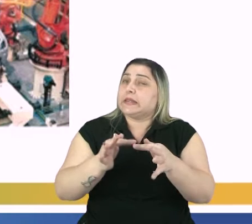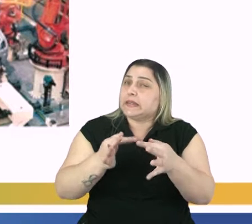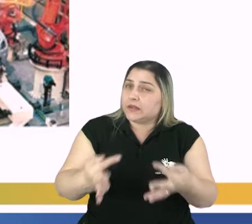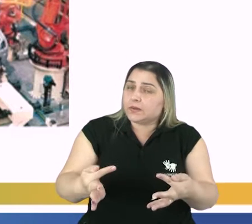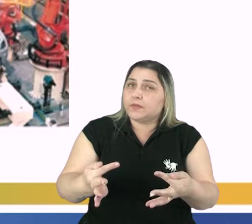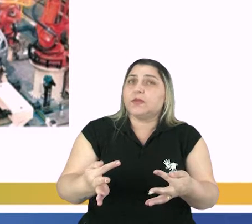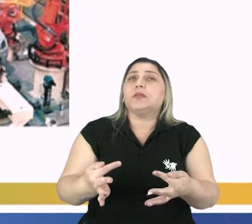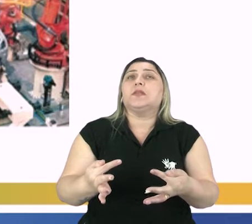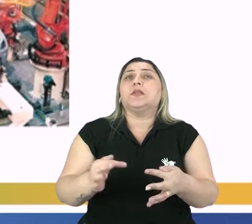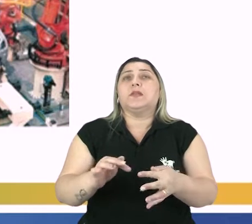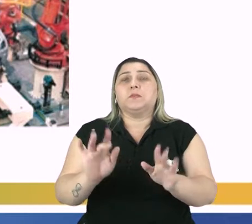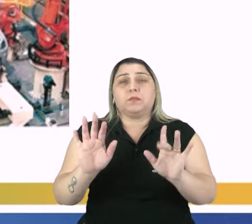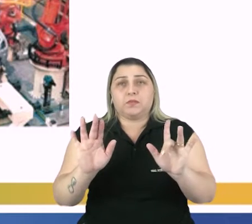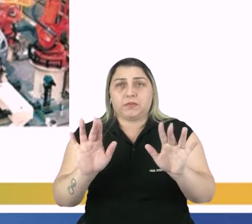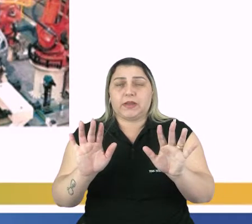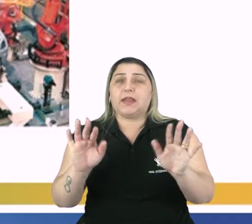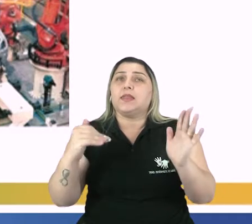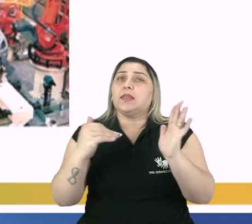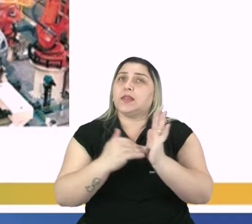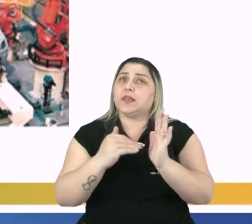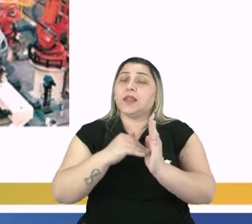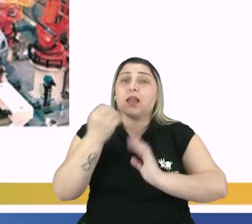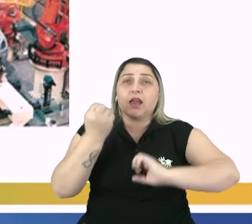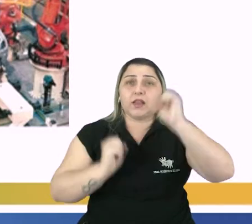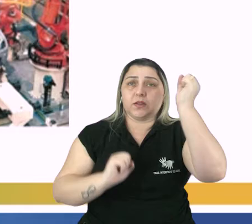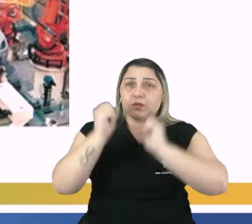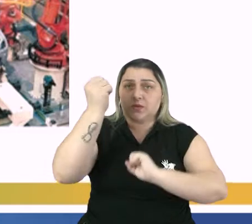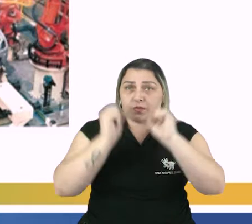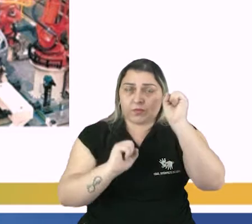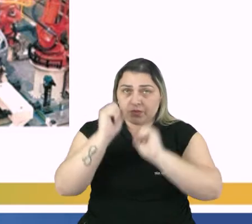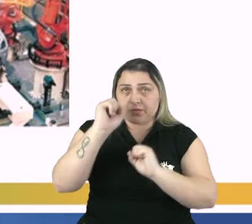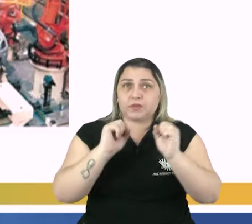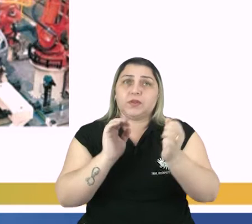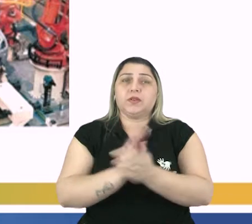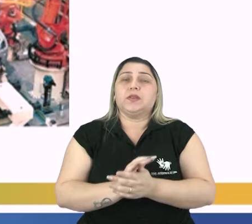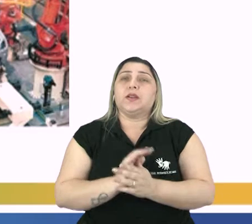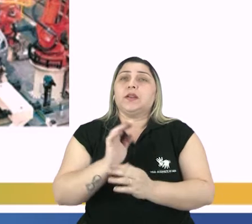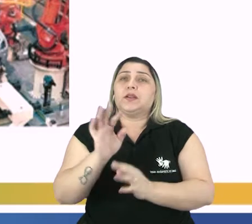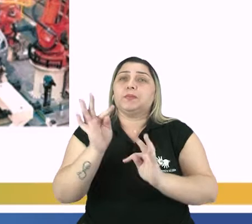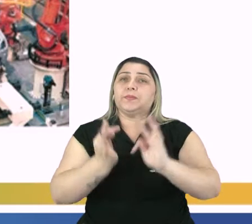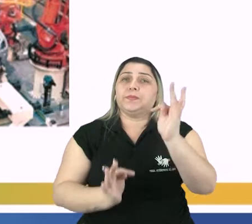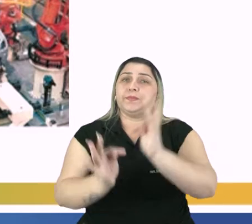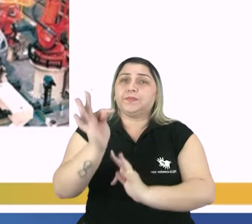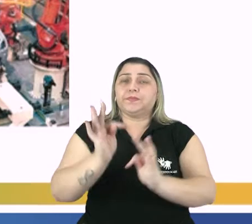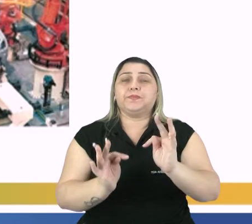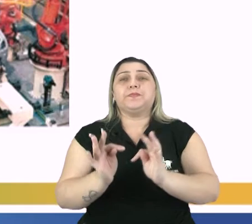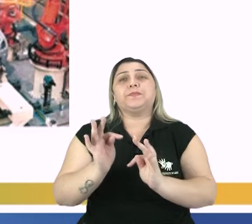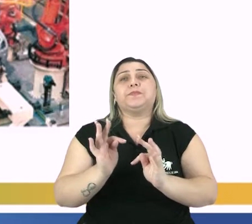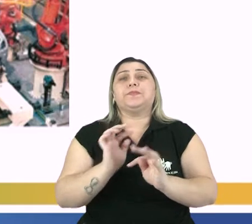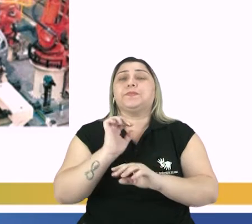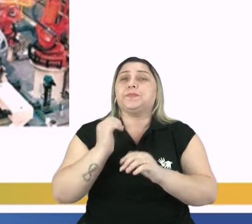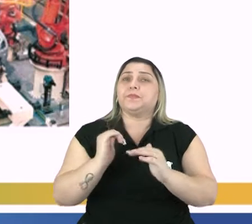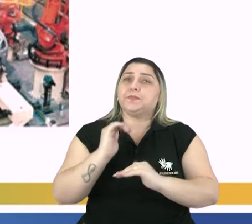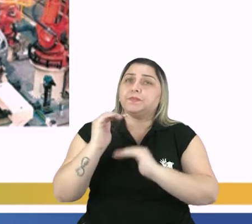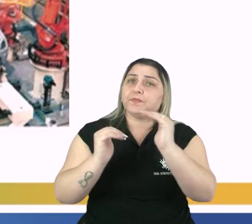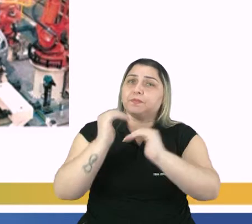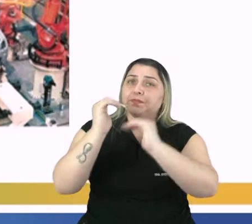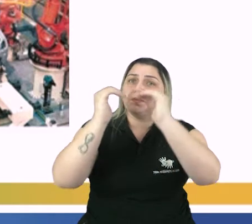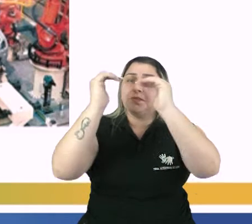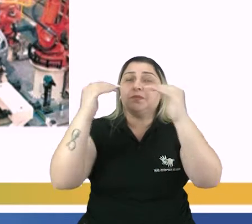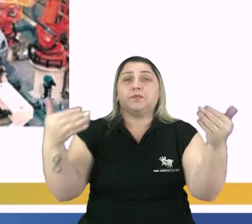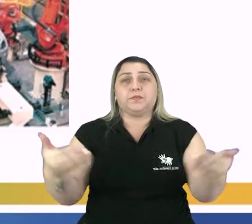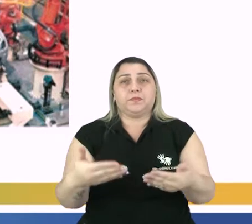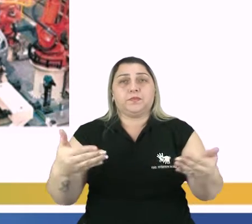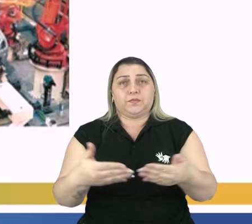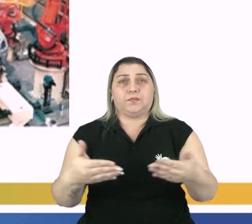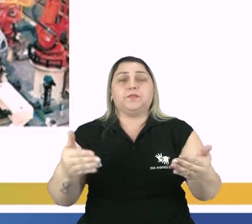simples, mais manuais, até chegar à indústria. E com a indústria, a tecnologia cada vez mais foi aumentando e hoje